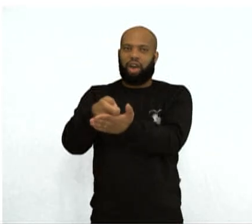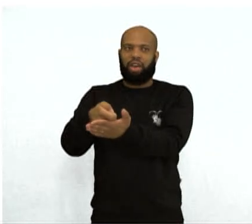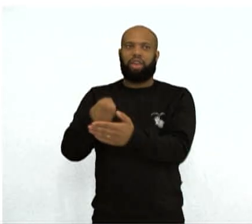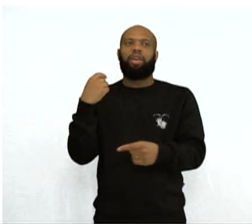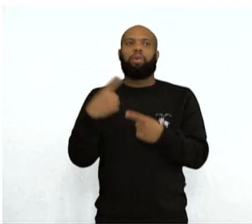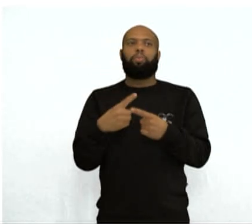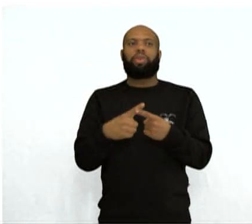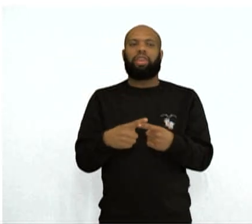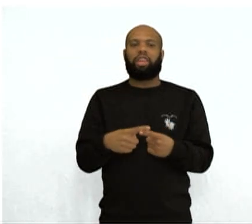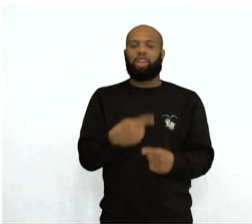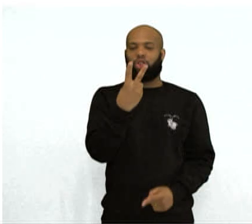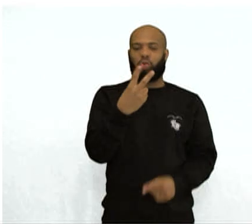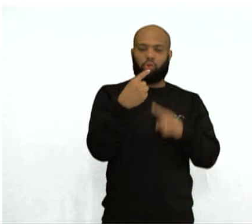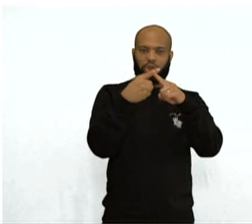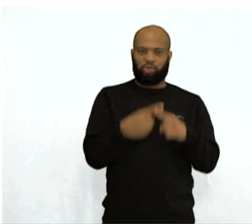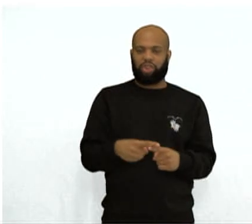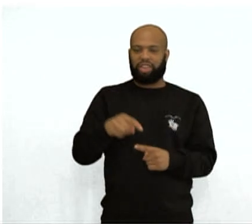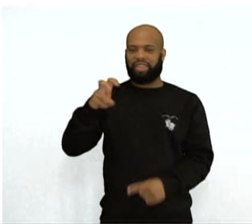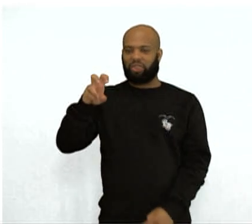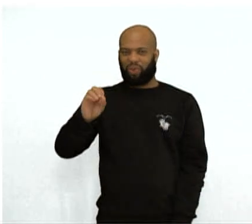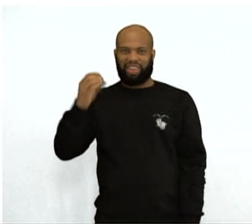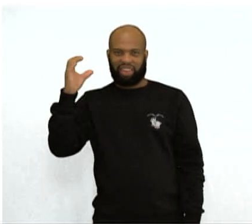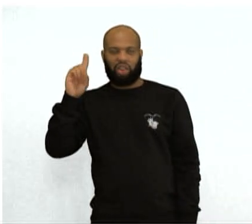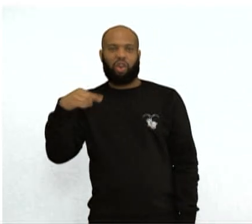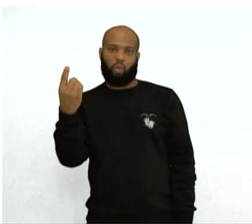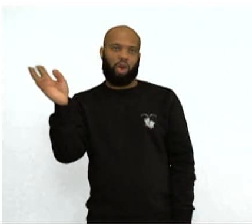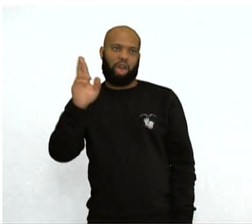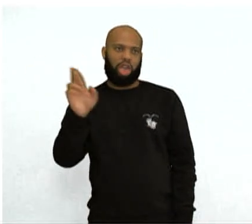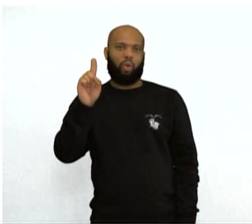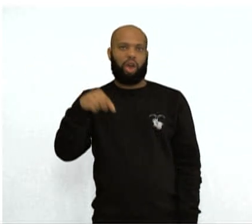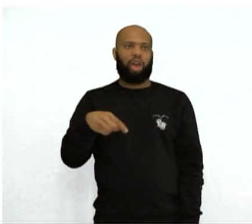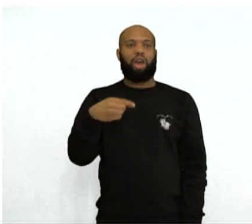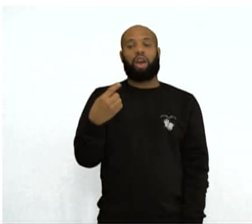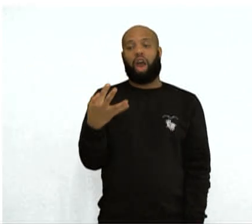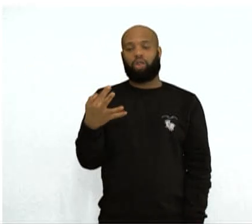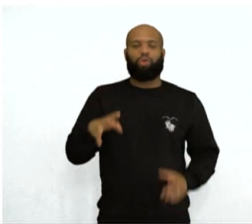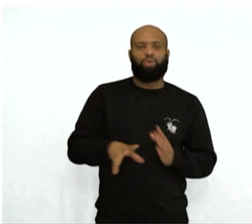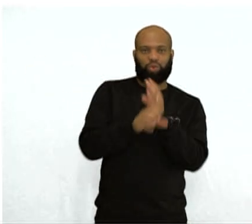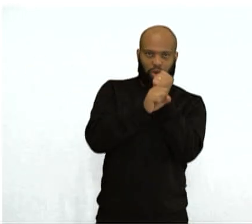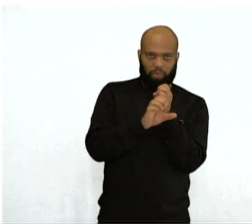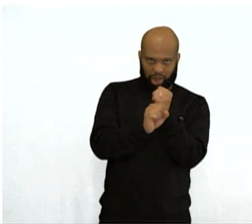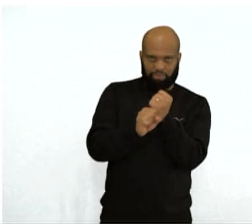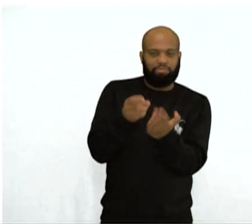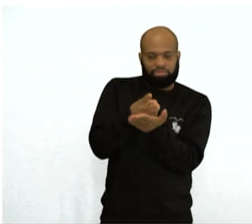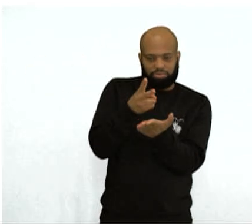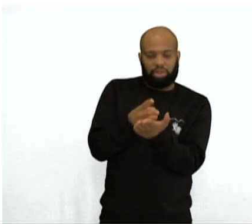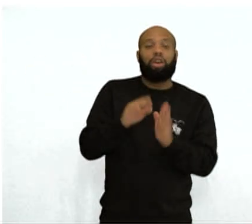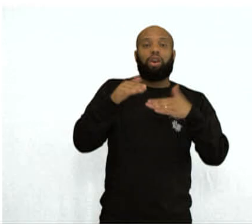minutos. R$13 fixo, não vai variar, vai pagar esses R$13, mais